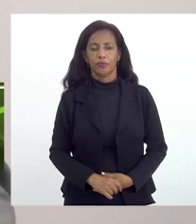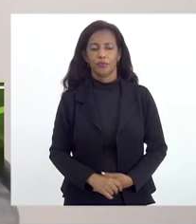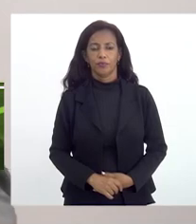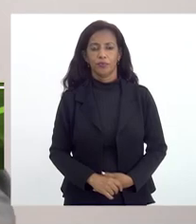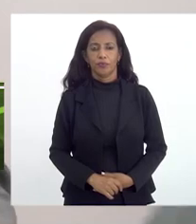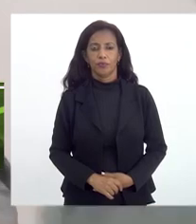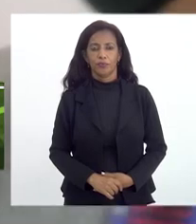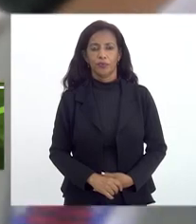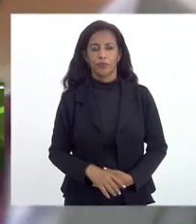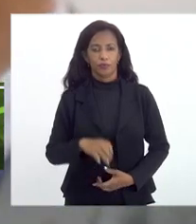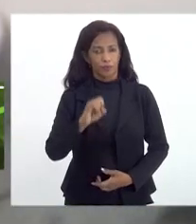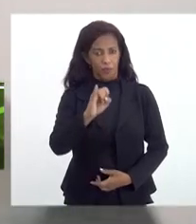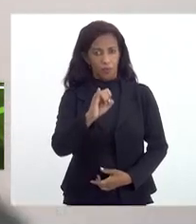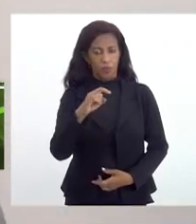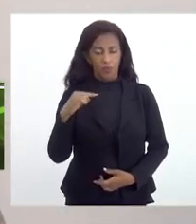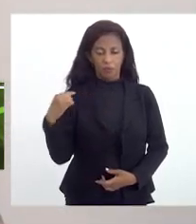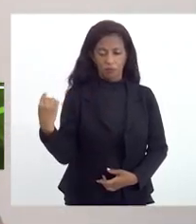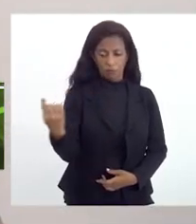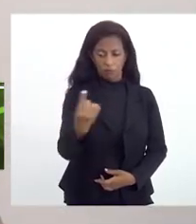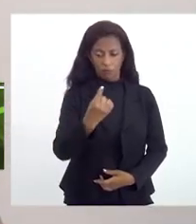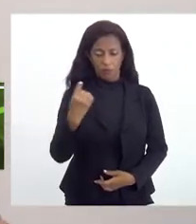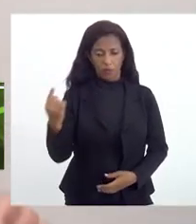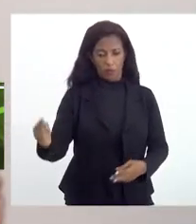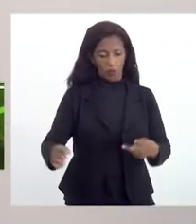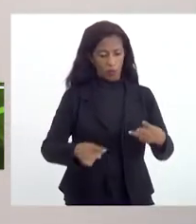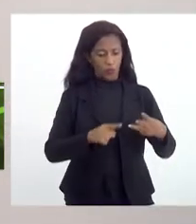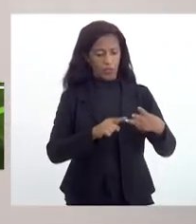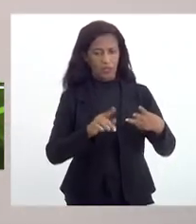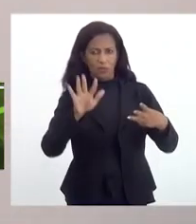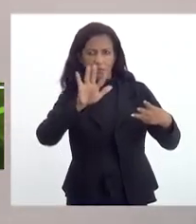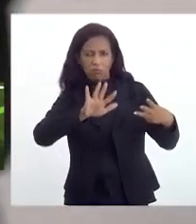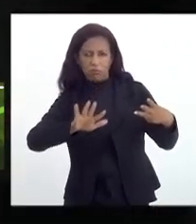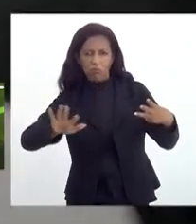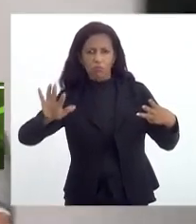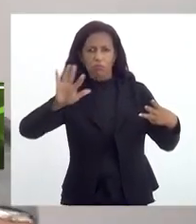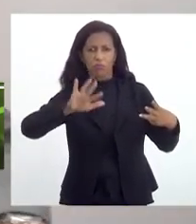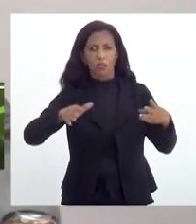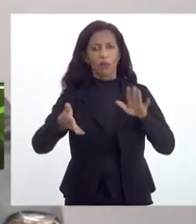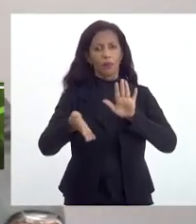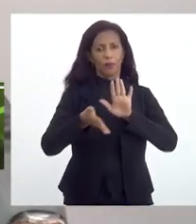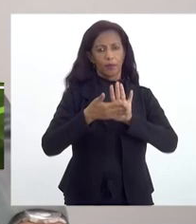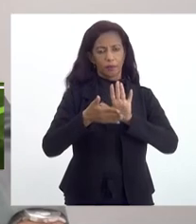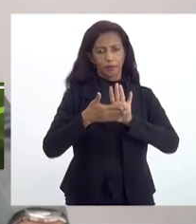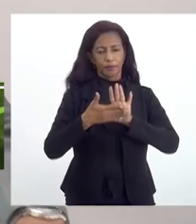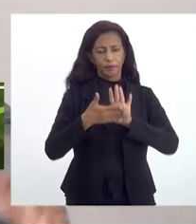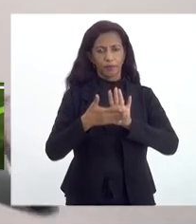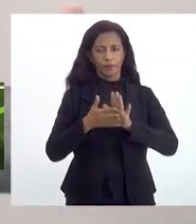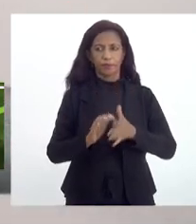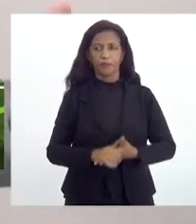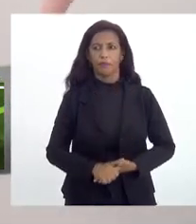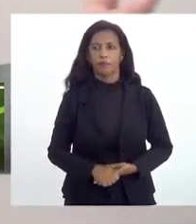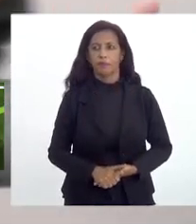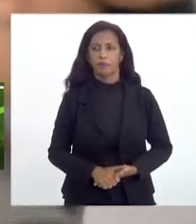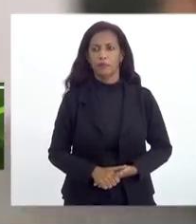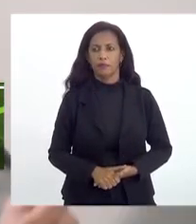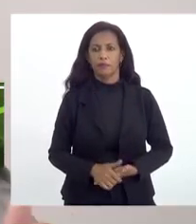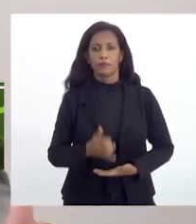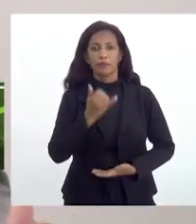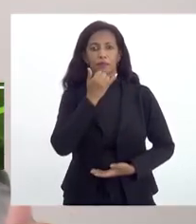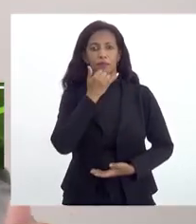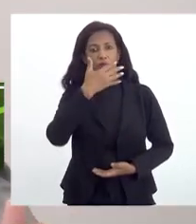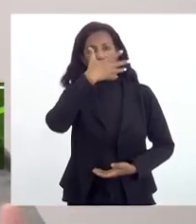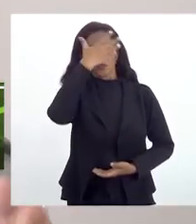utilizássemos um terceiro cenário, que foi proposto por algum... Eu acho que... Me perdoe se eu esqueci